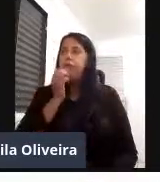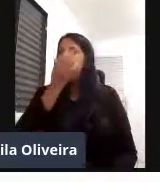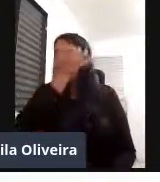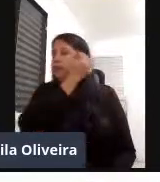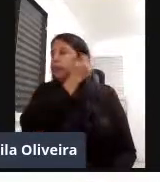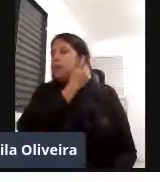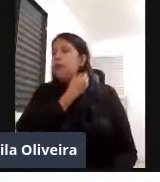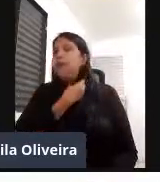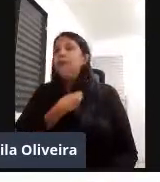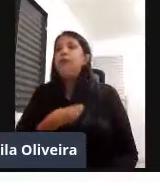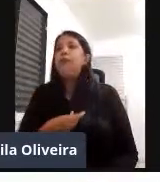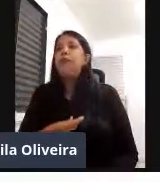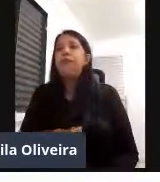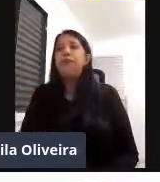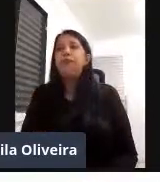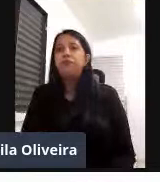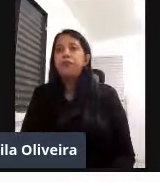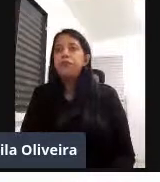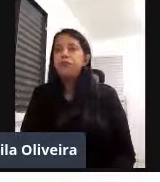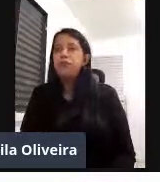tecnologia.